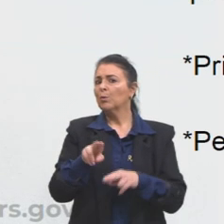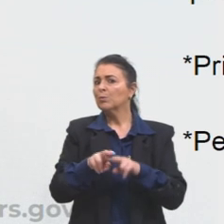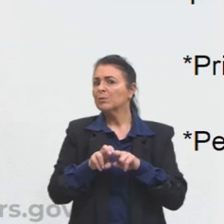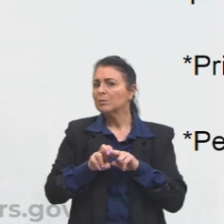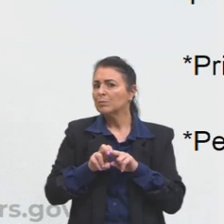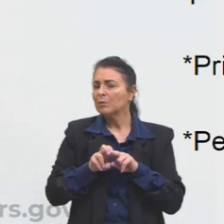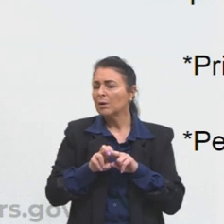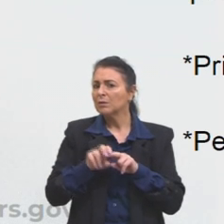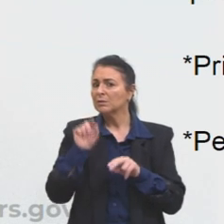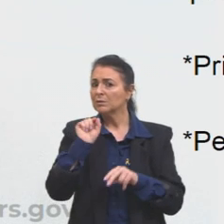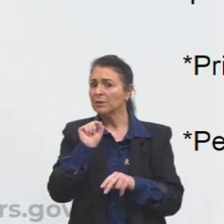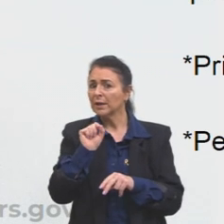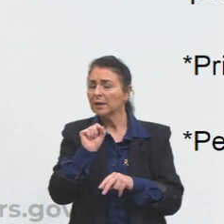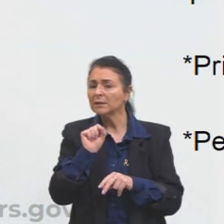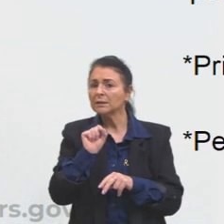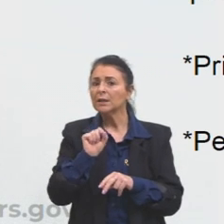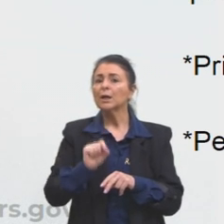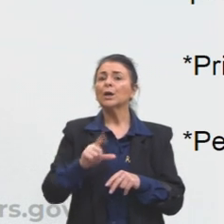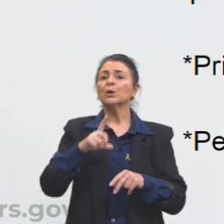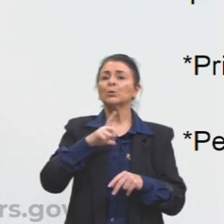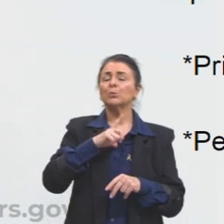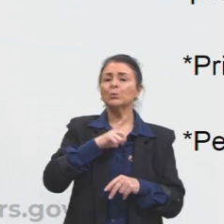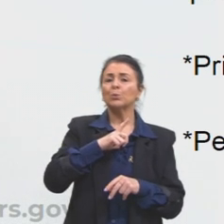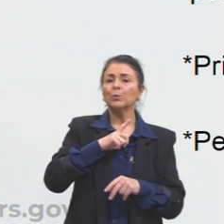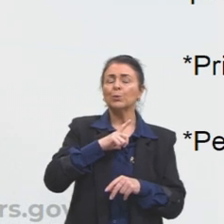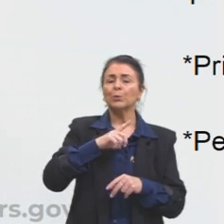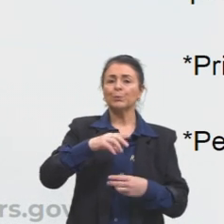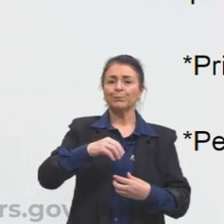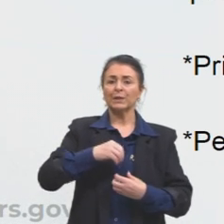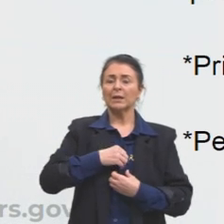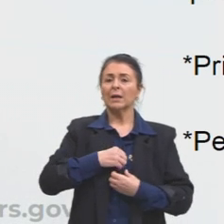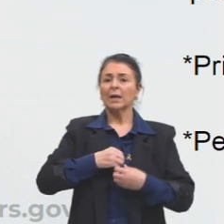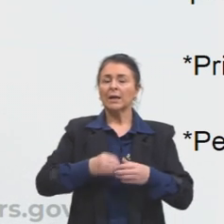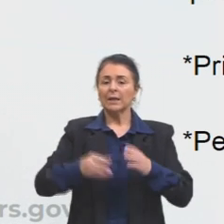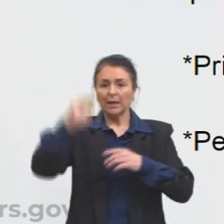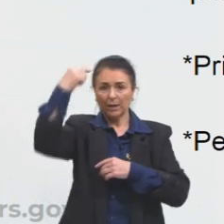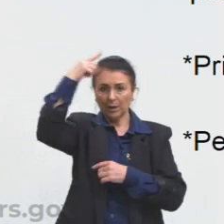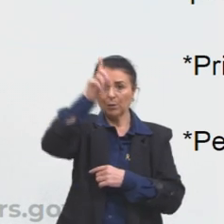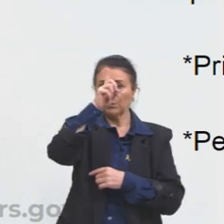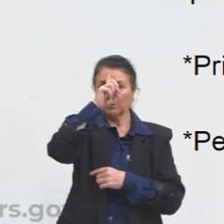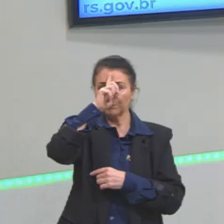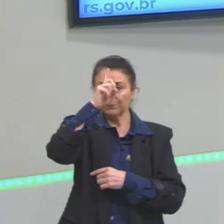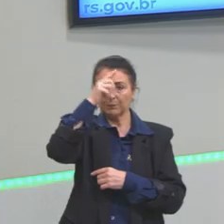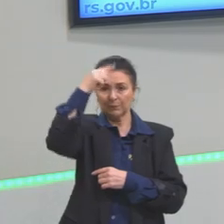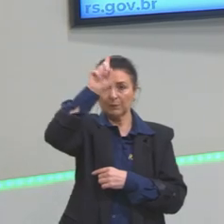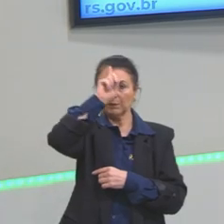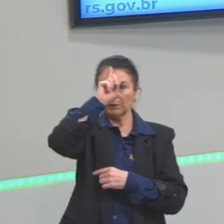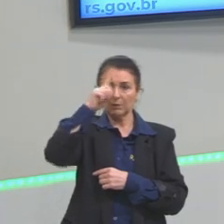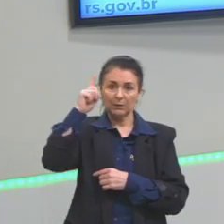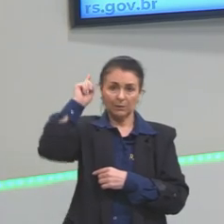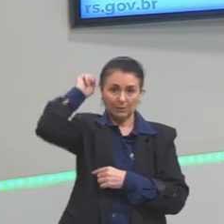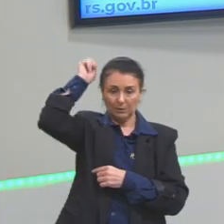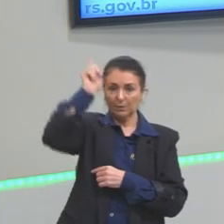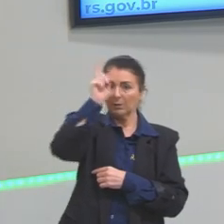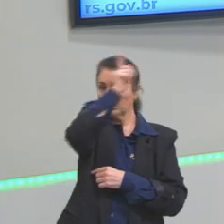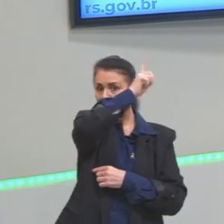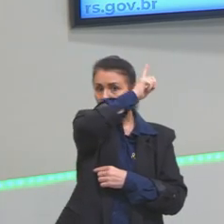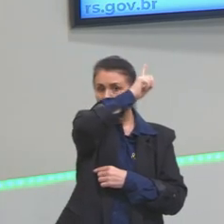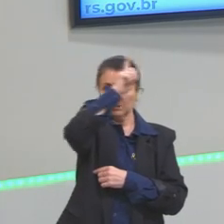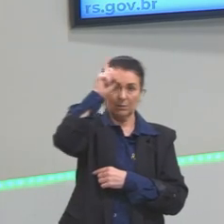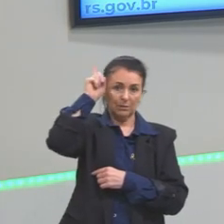Tomás de Aquino tá aqui o nosso amigo tô mas é aquilo né o Tomás de Aquino ele retoma a a